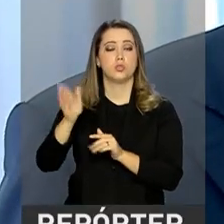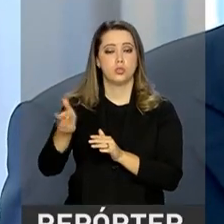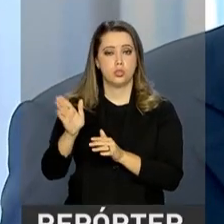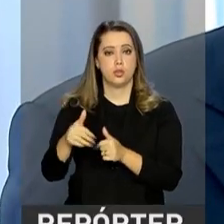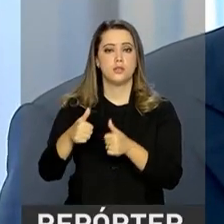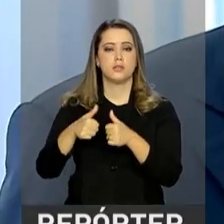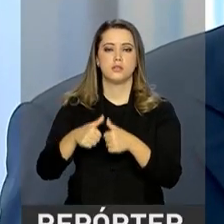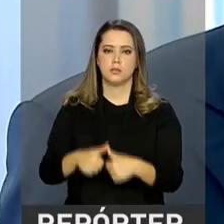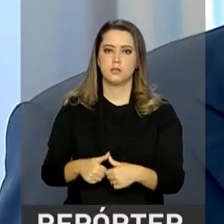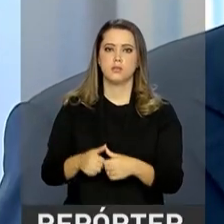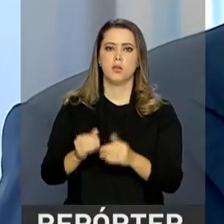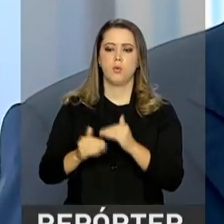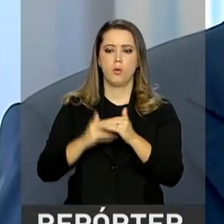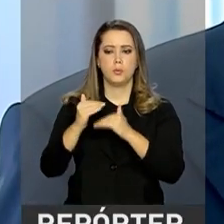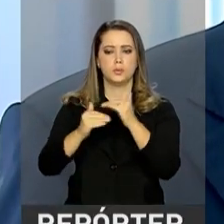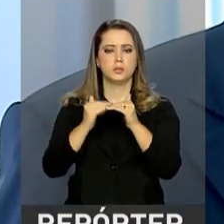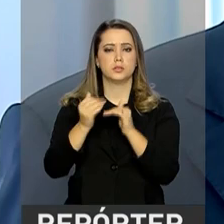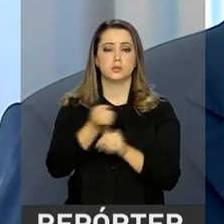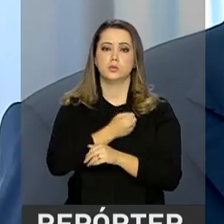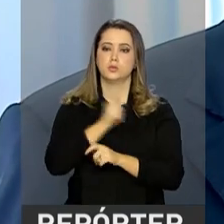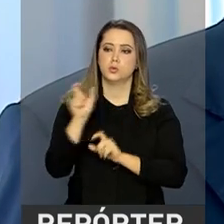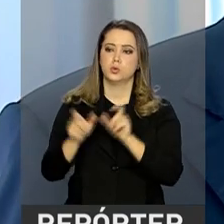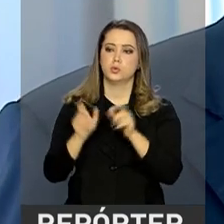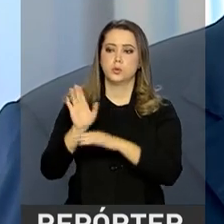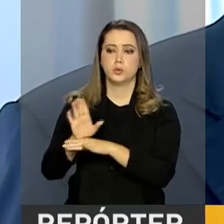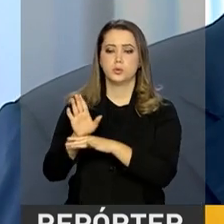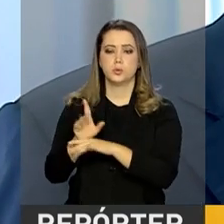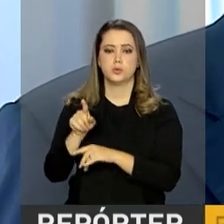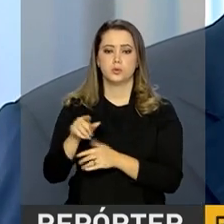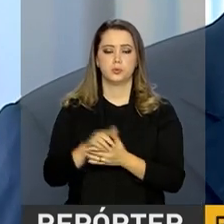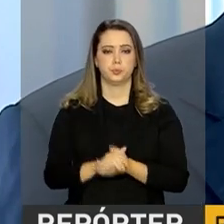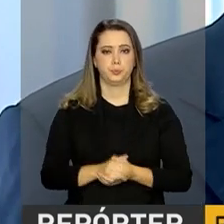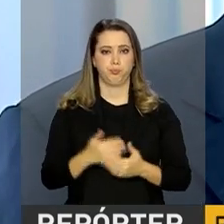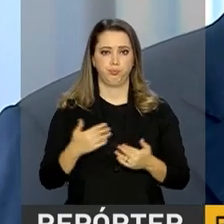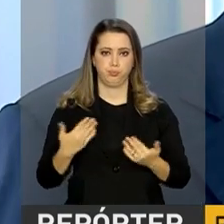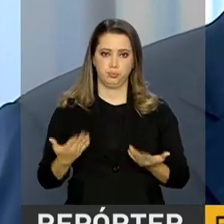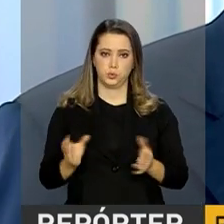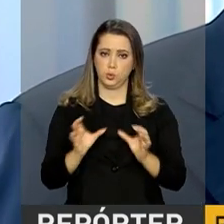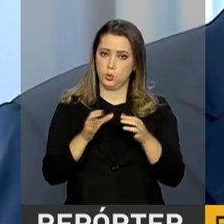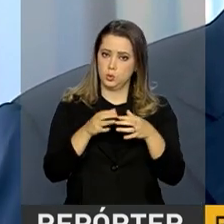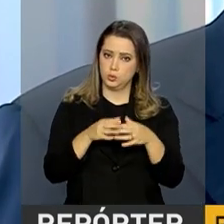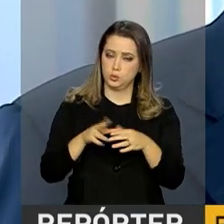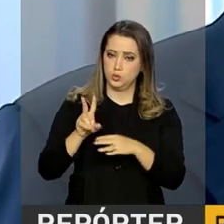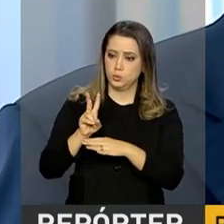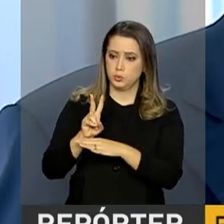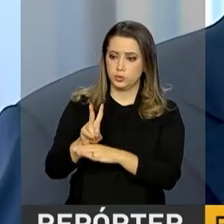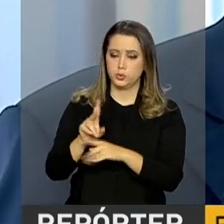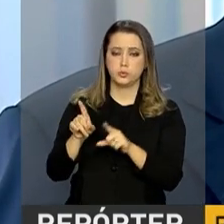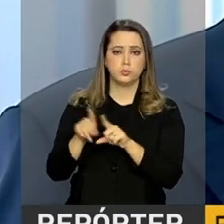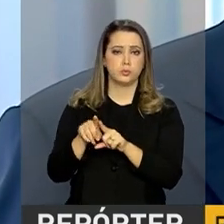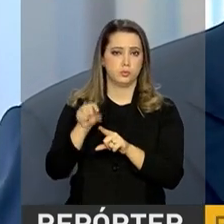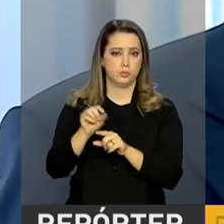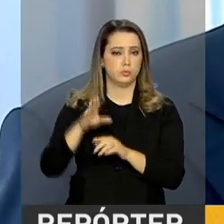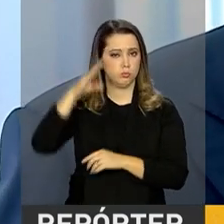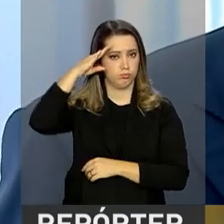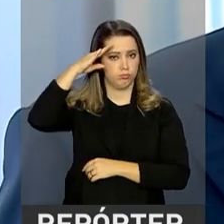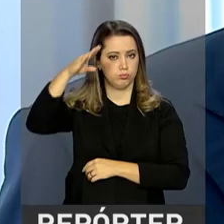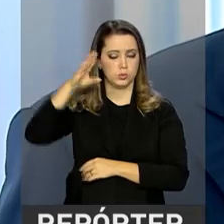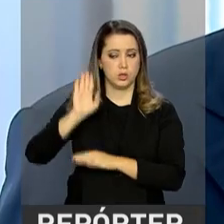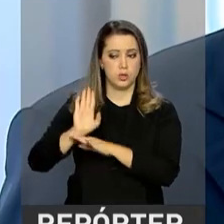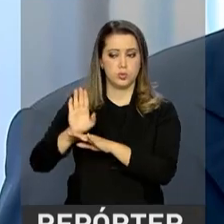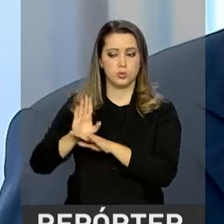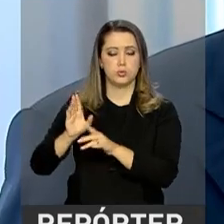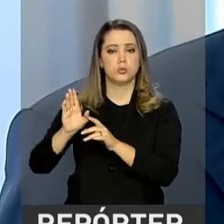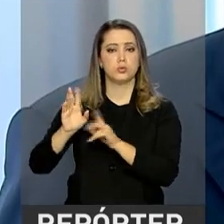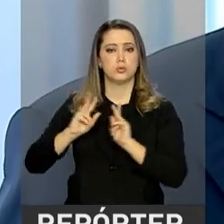ampliando os efetivos na área. As Forças Armadas, o Ministério da Defesa, estará participando ativamente nessa atividade, nessa ação coordenada humanitária